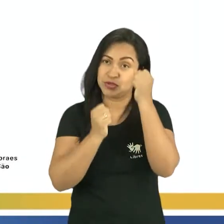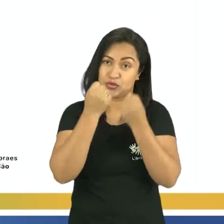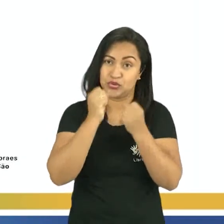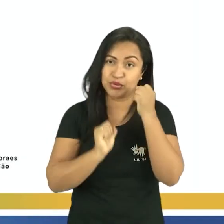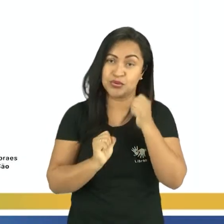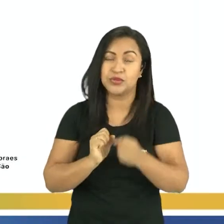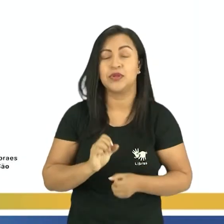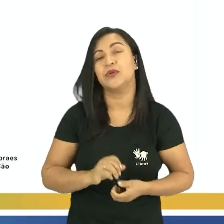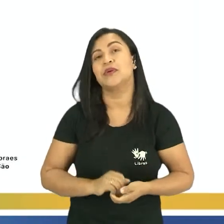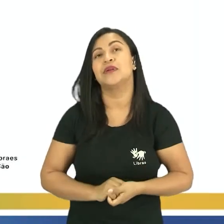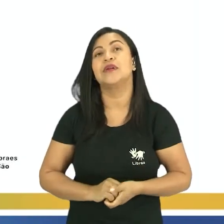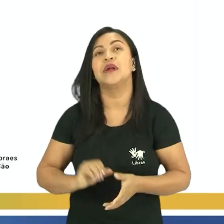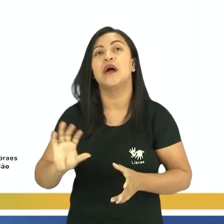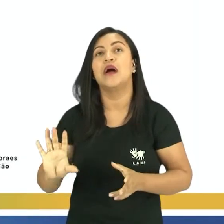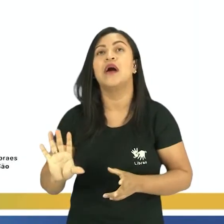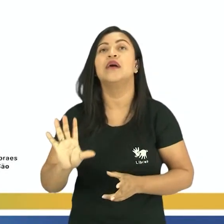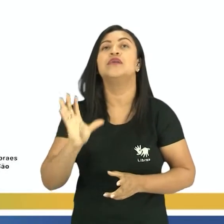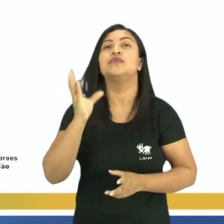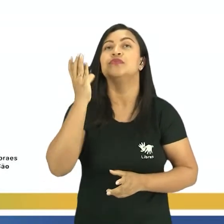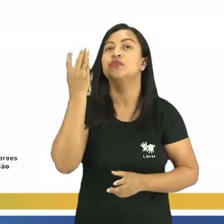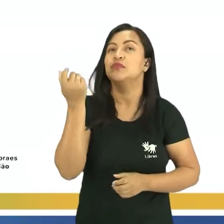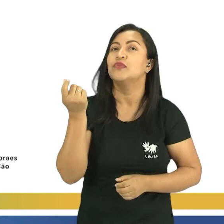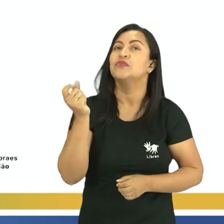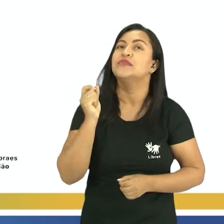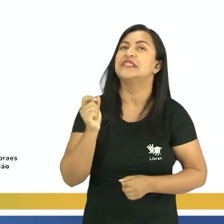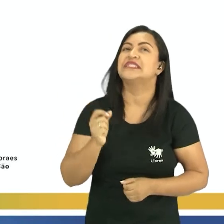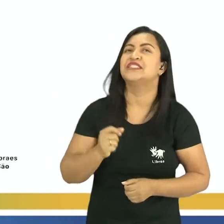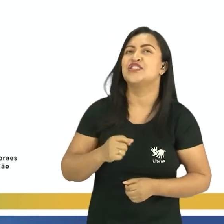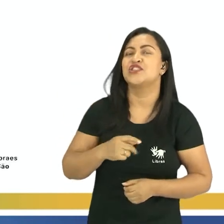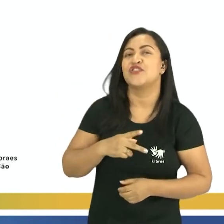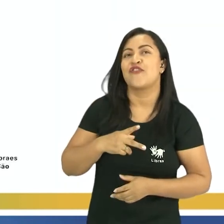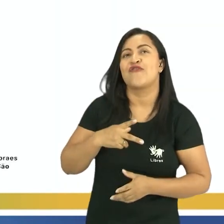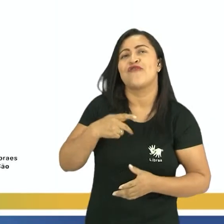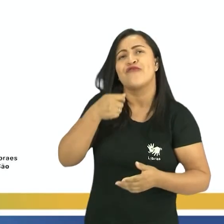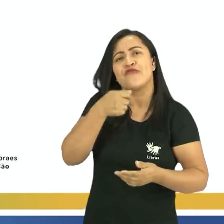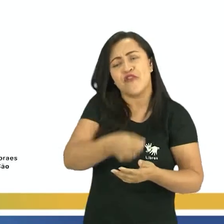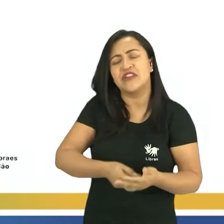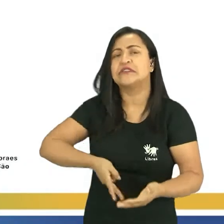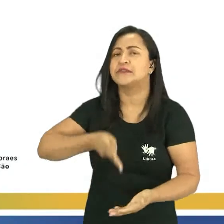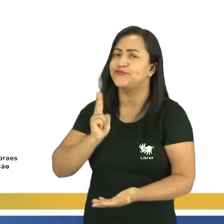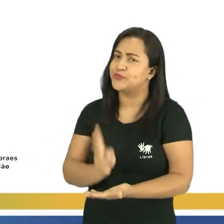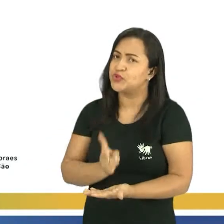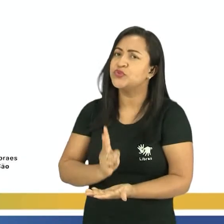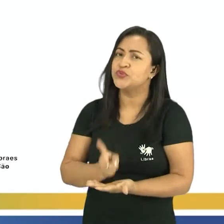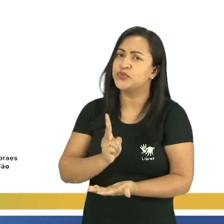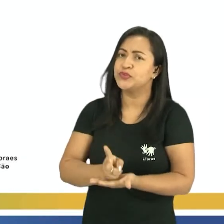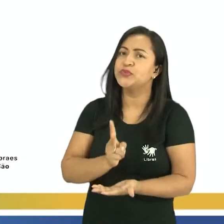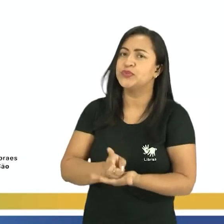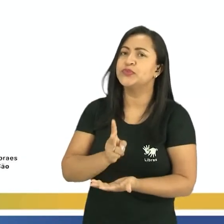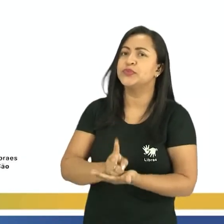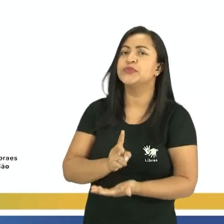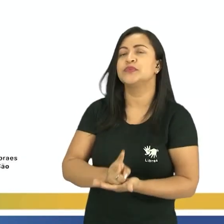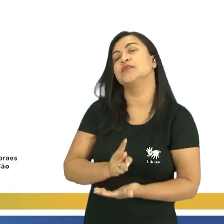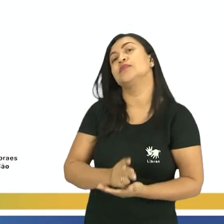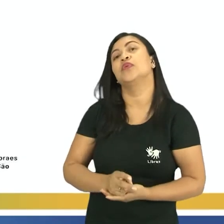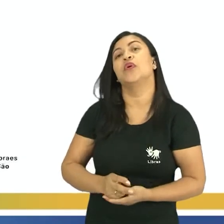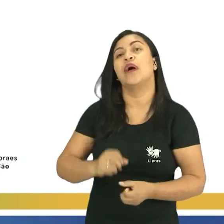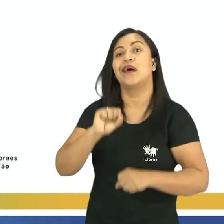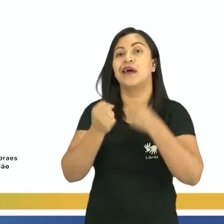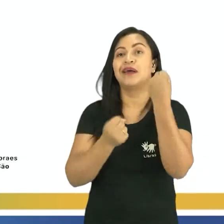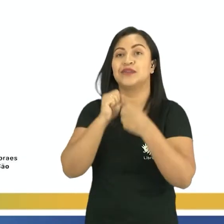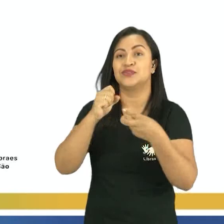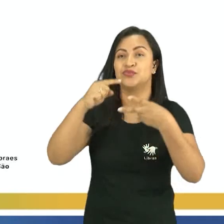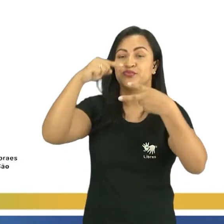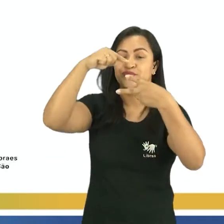tá? Realizados de forma intensa, de qualidade. Então, o setor primário, secundário e terciário, ele,